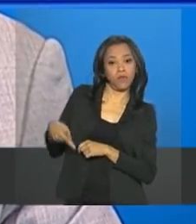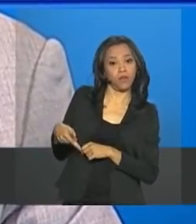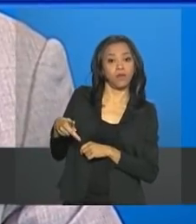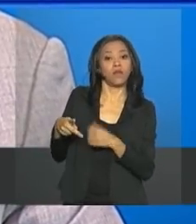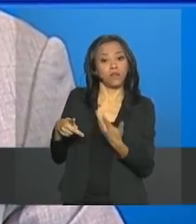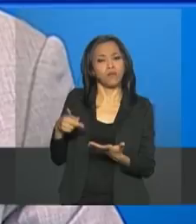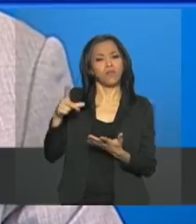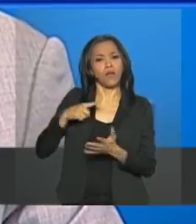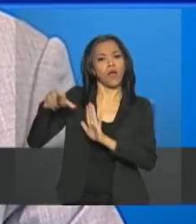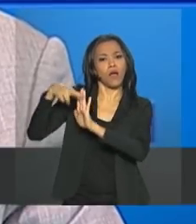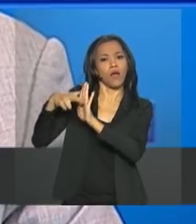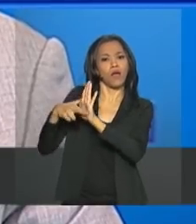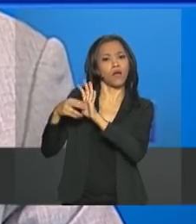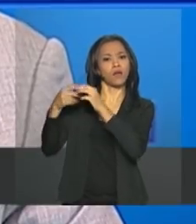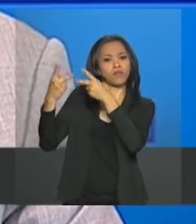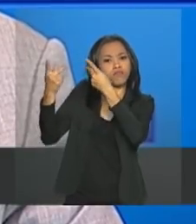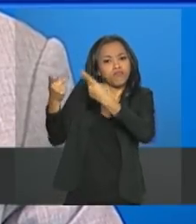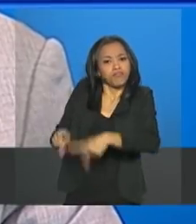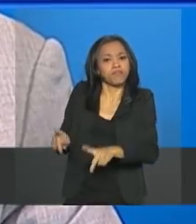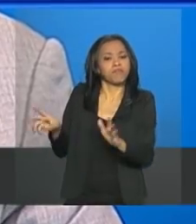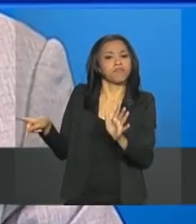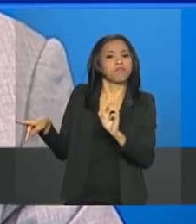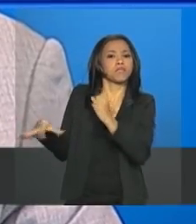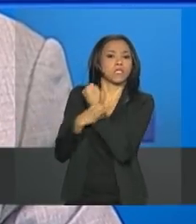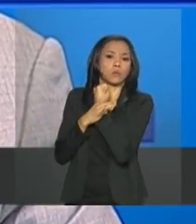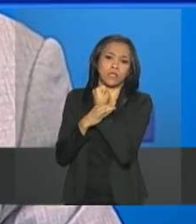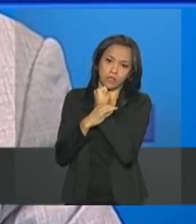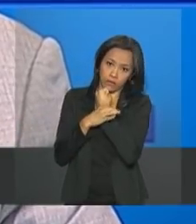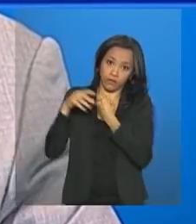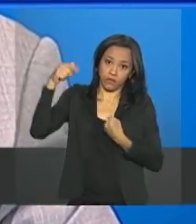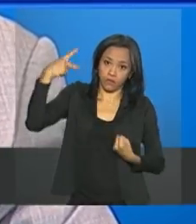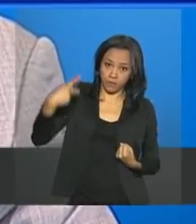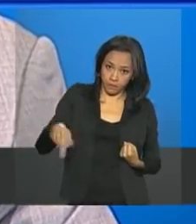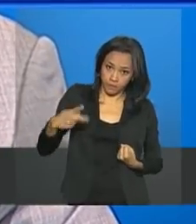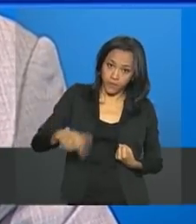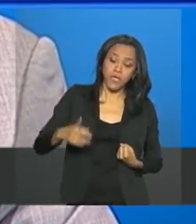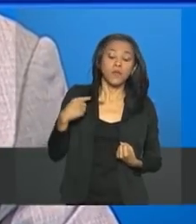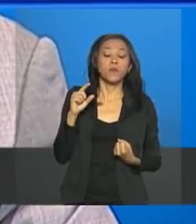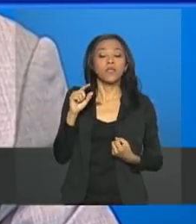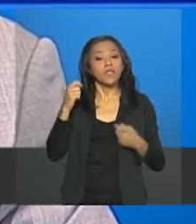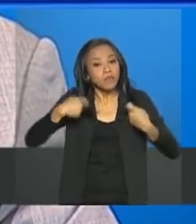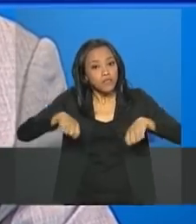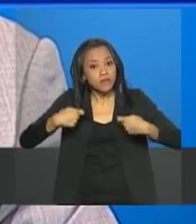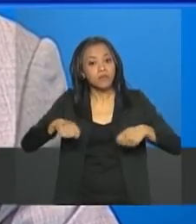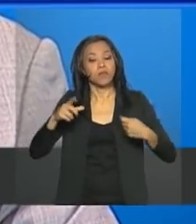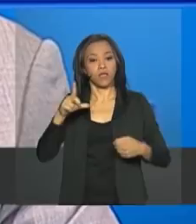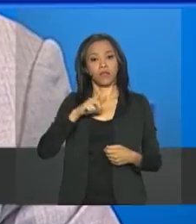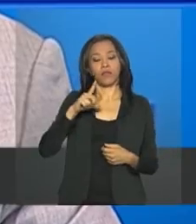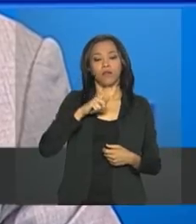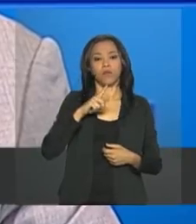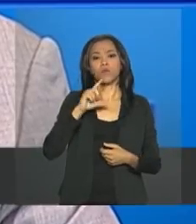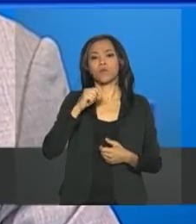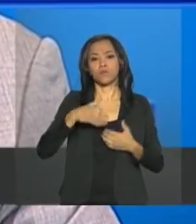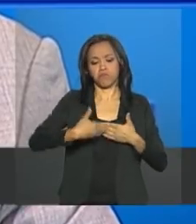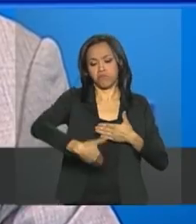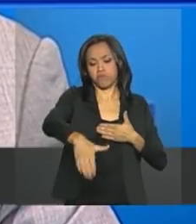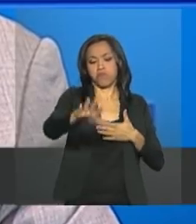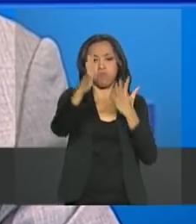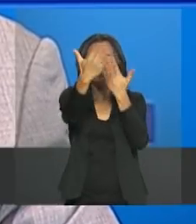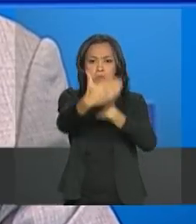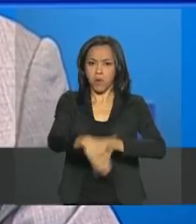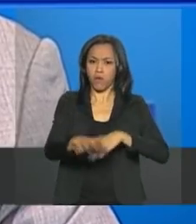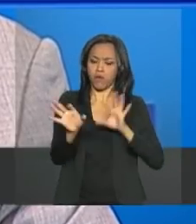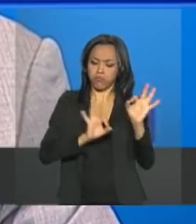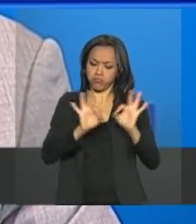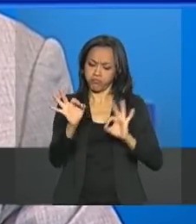segue é todos os ritos de segurança e aquilo que é necessário para que tenhamos uma prova é elaborada